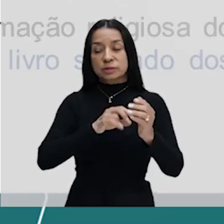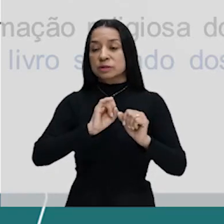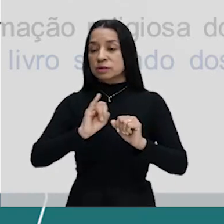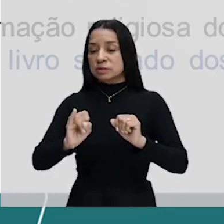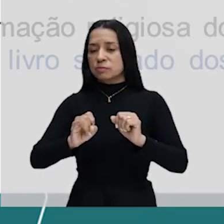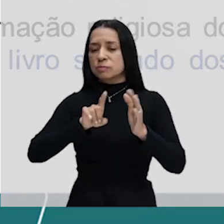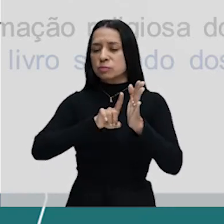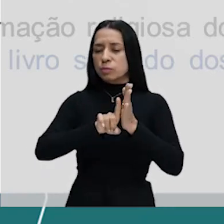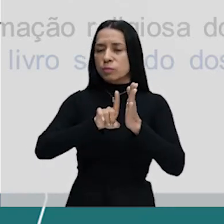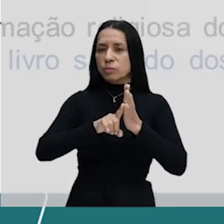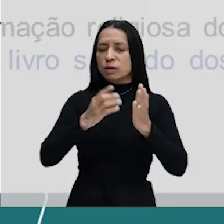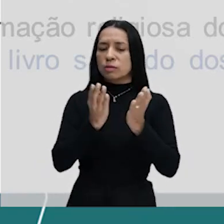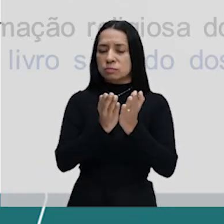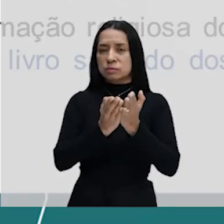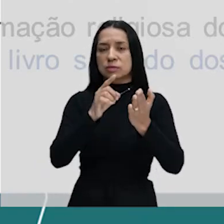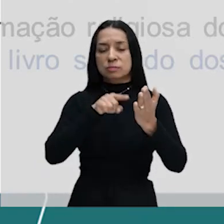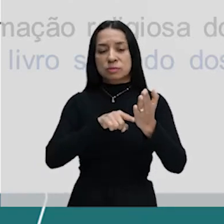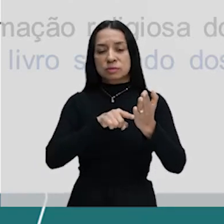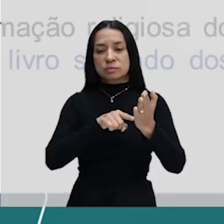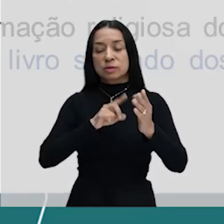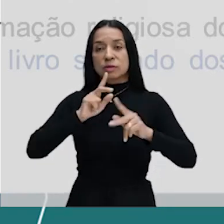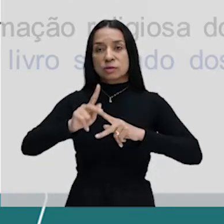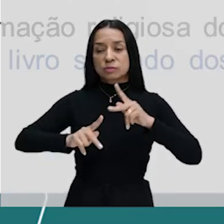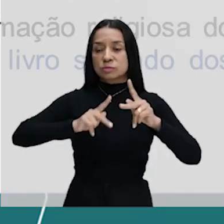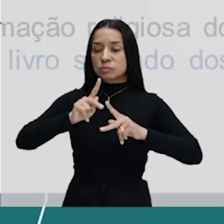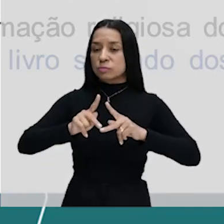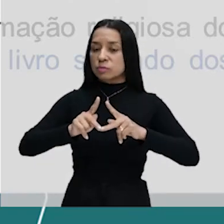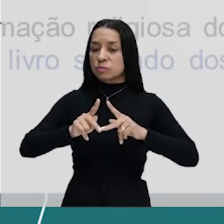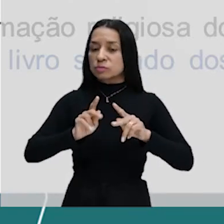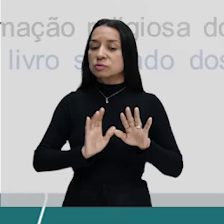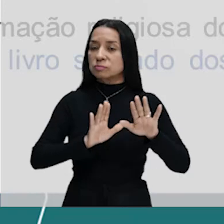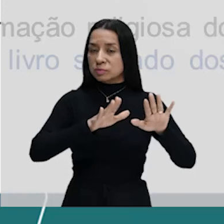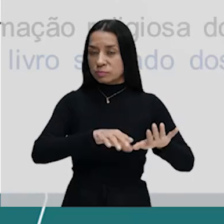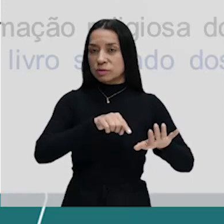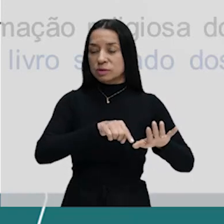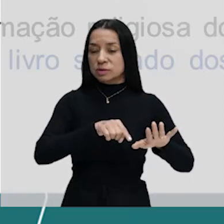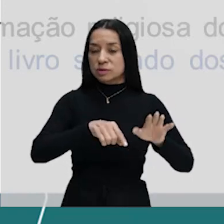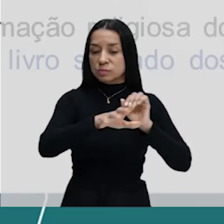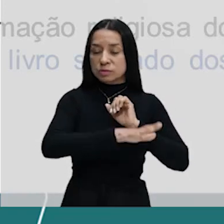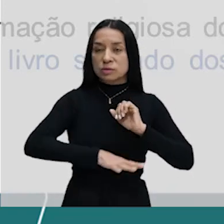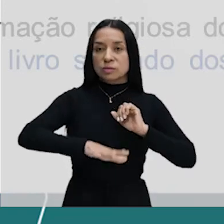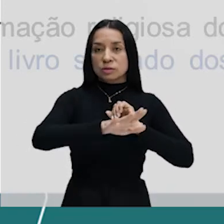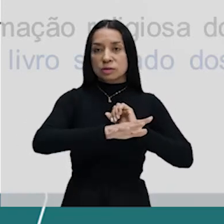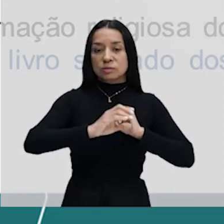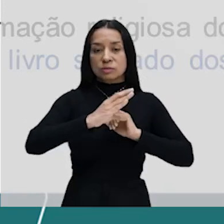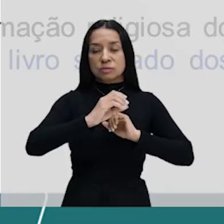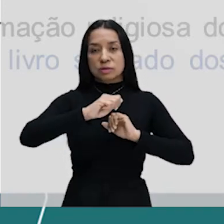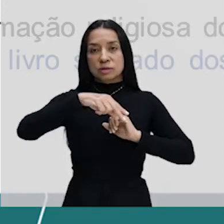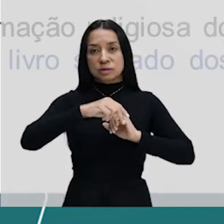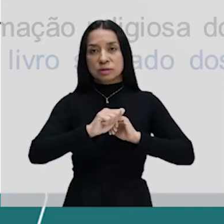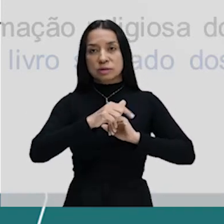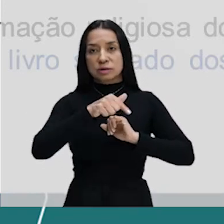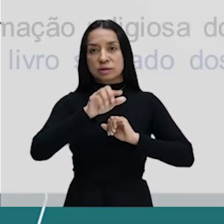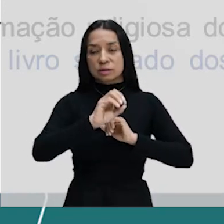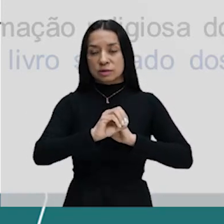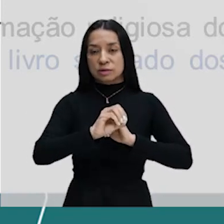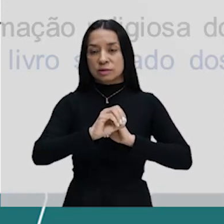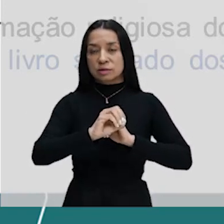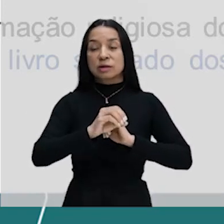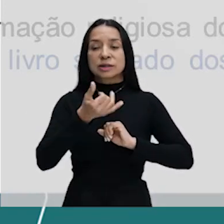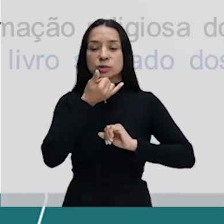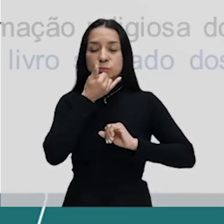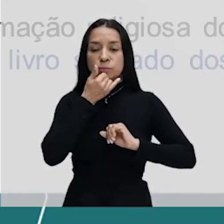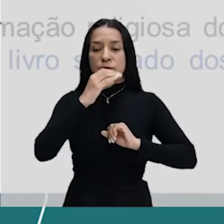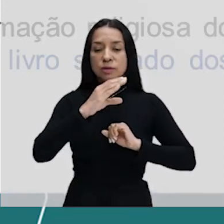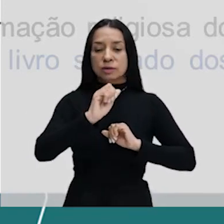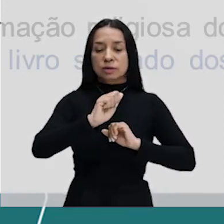esses povos eles teriam se estabelecido no território de Canaã, a chamada Terra Sagrada,